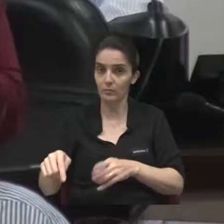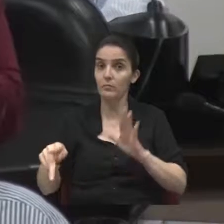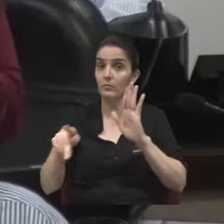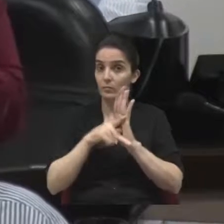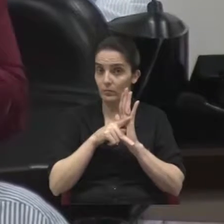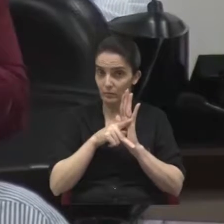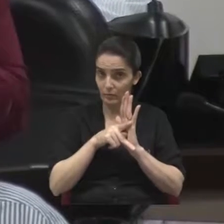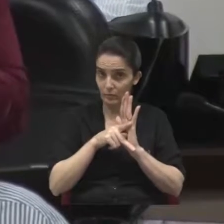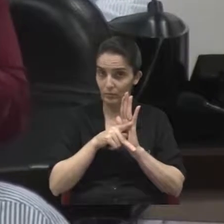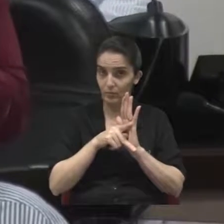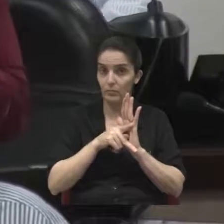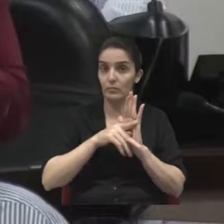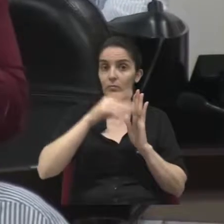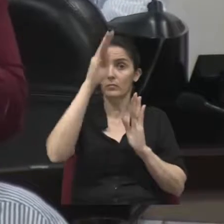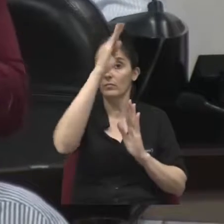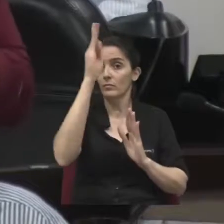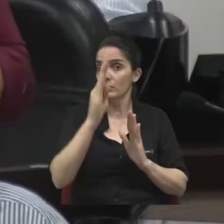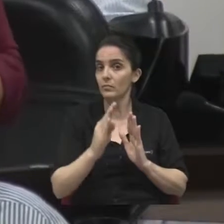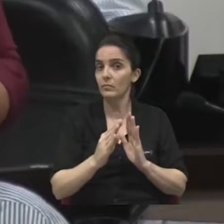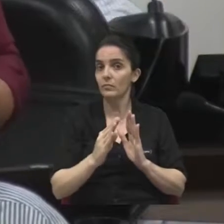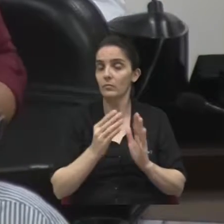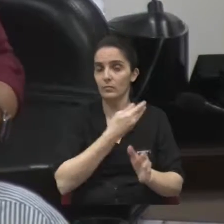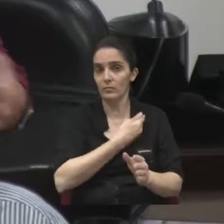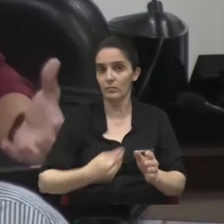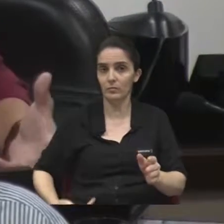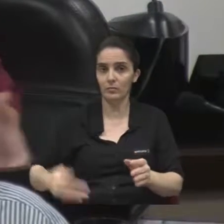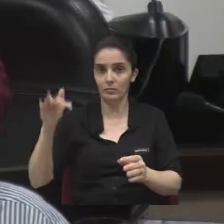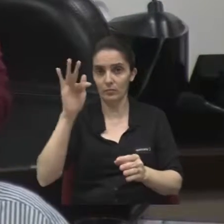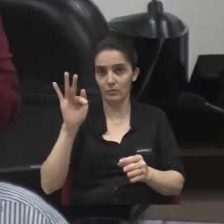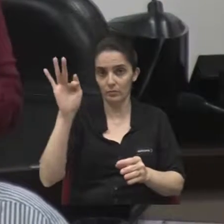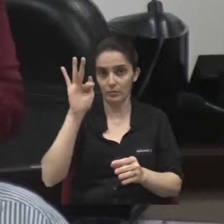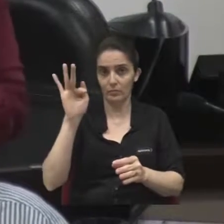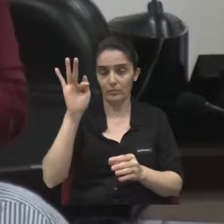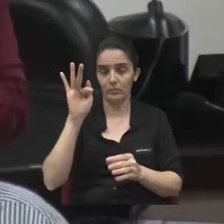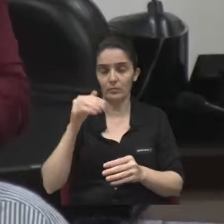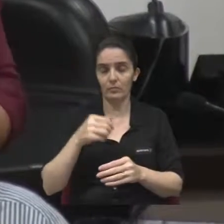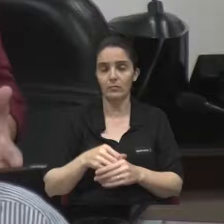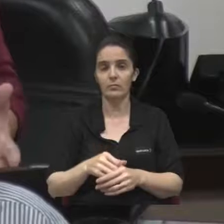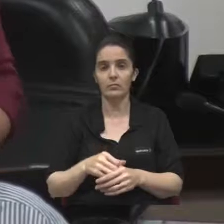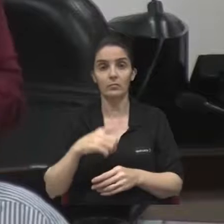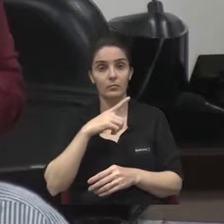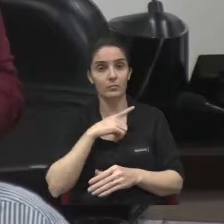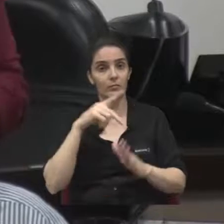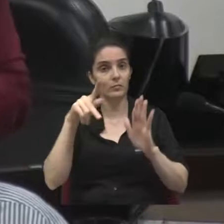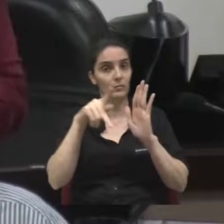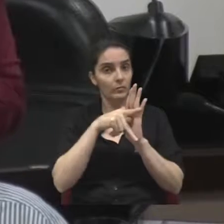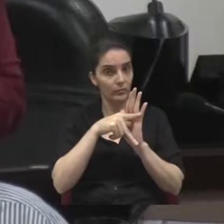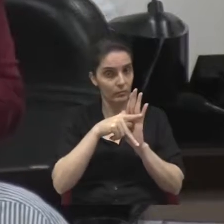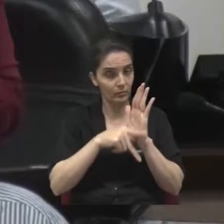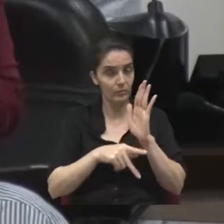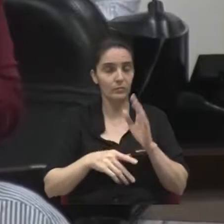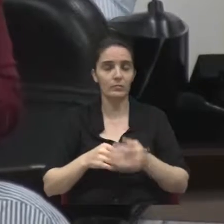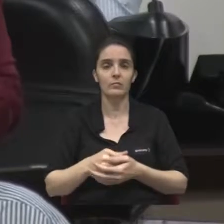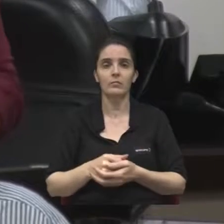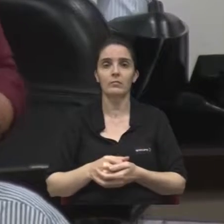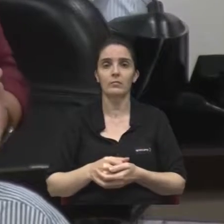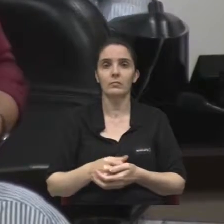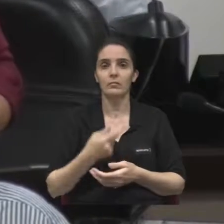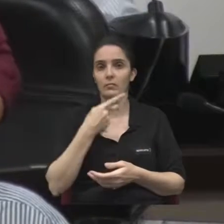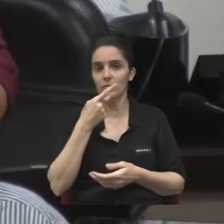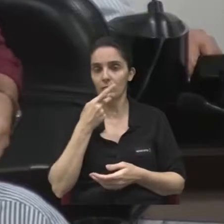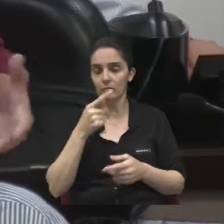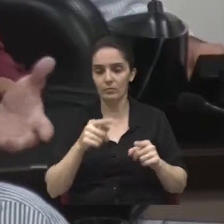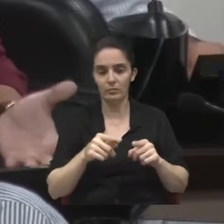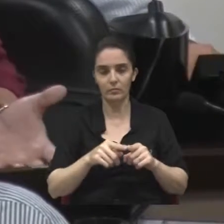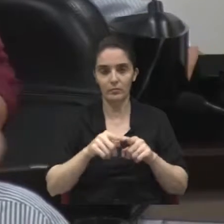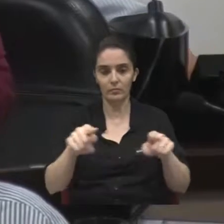federal e que, por conta de uma portaria, estava destinada à reforma agrária, um